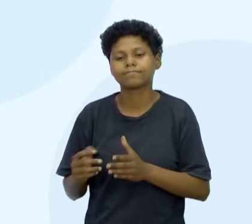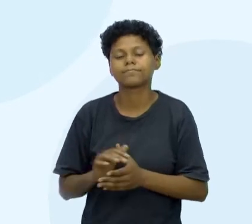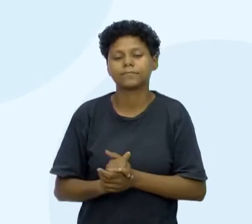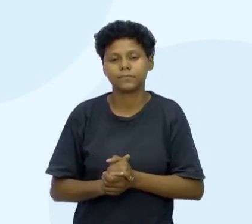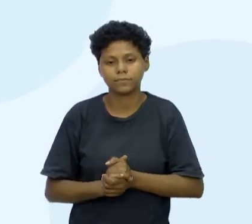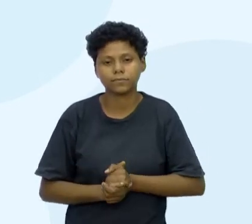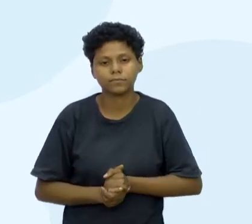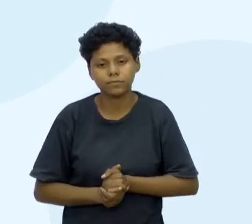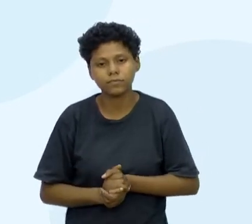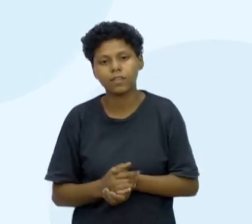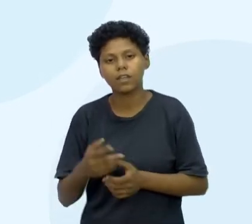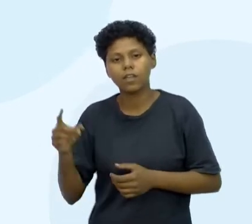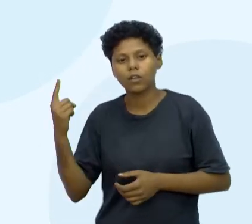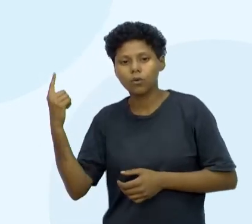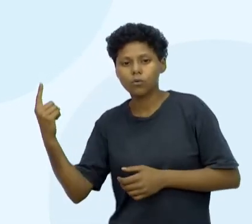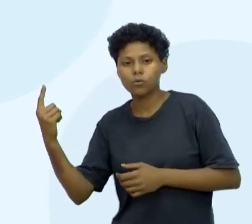aqui